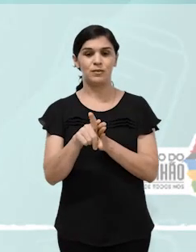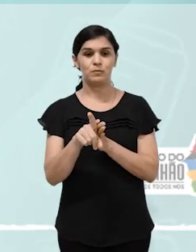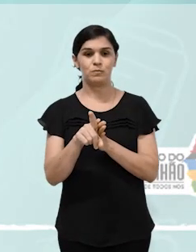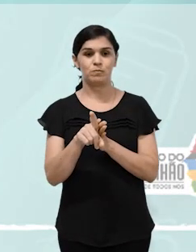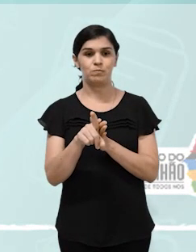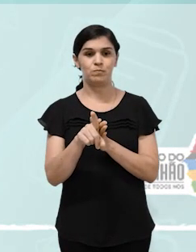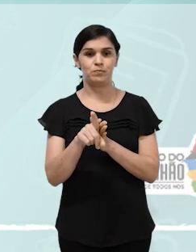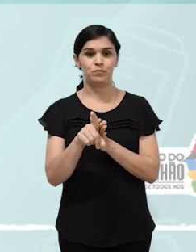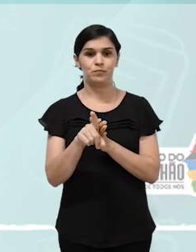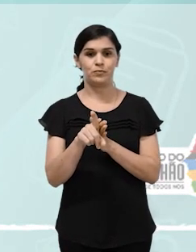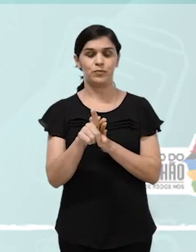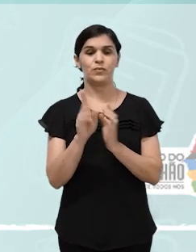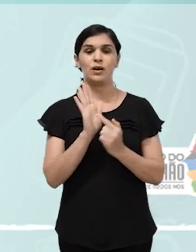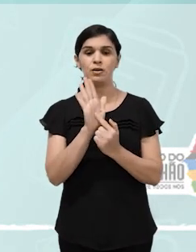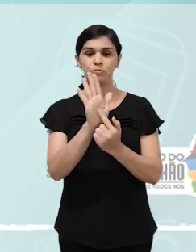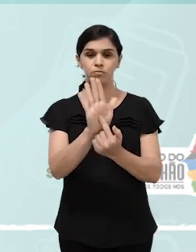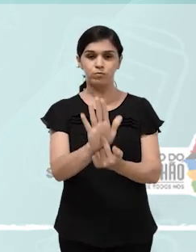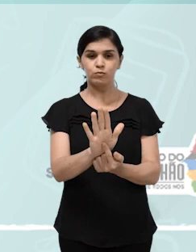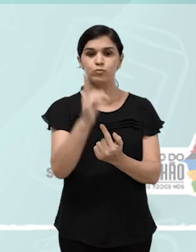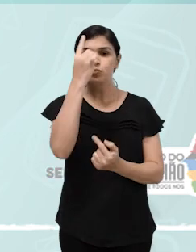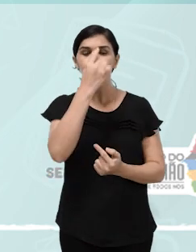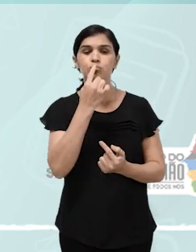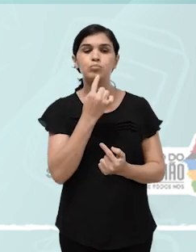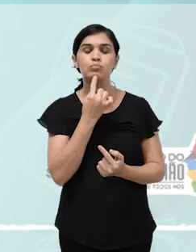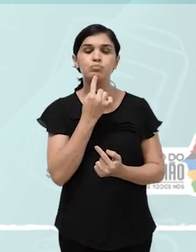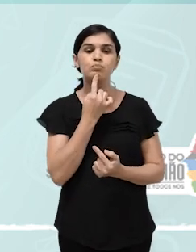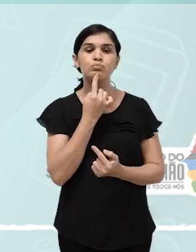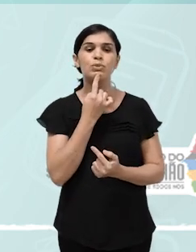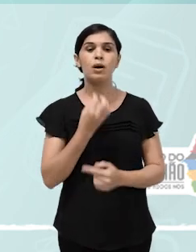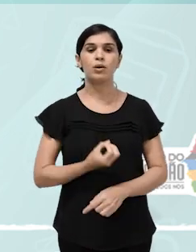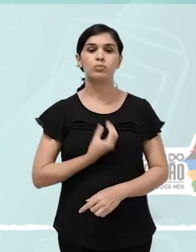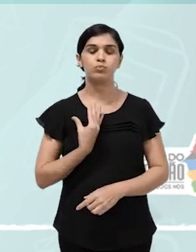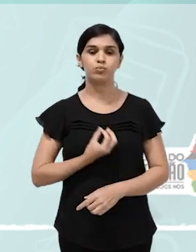Aqui eu trouxe para vocês mais uma vez a figura, tá?